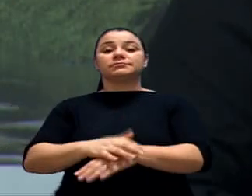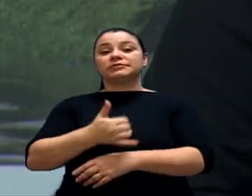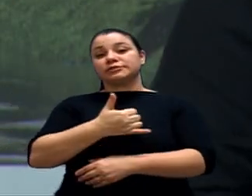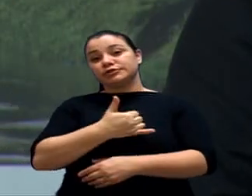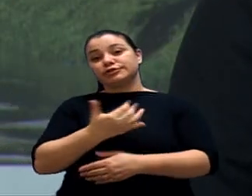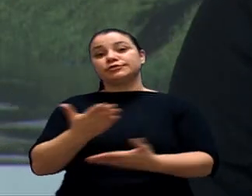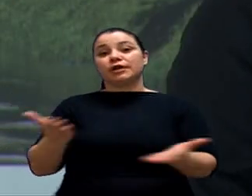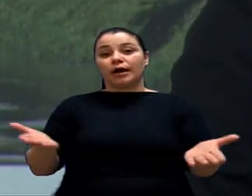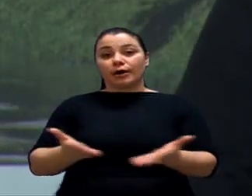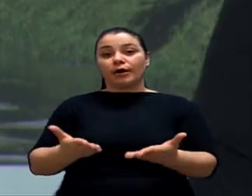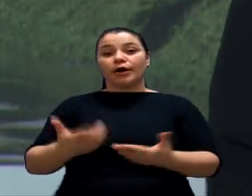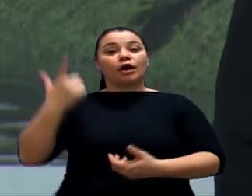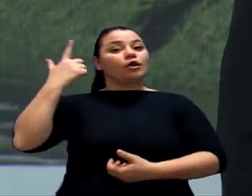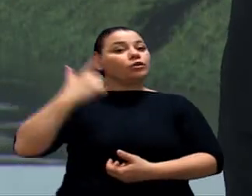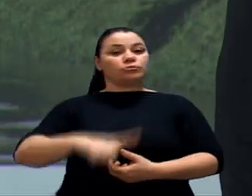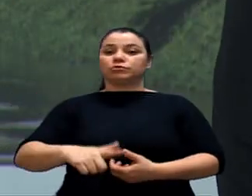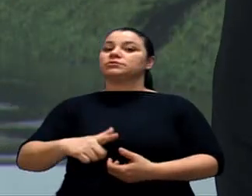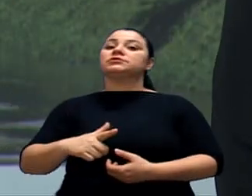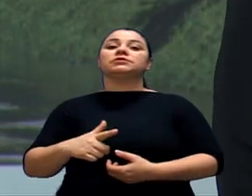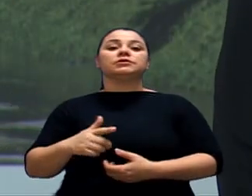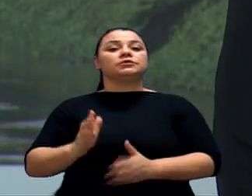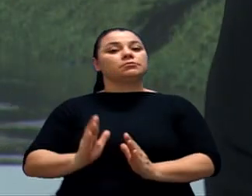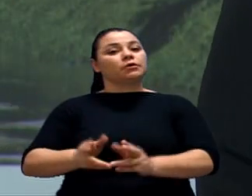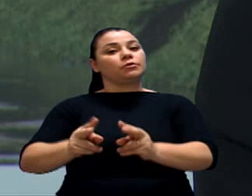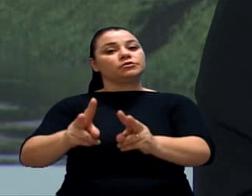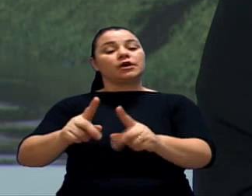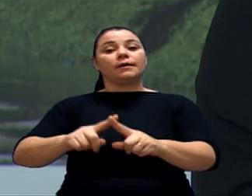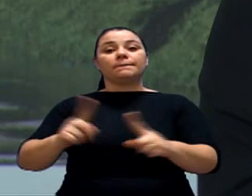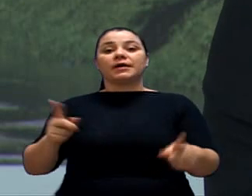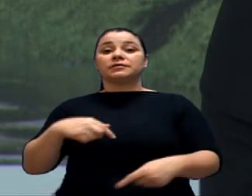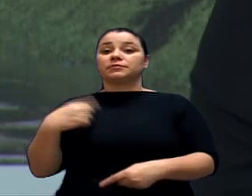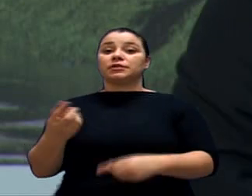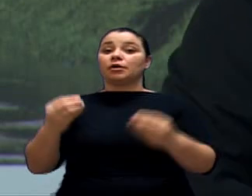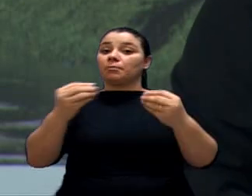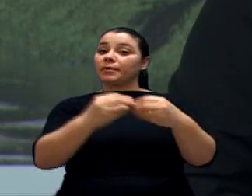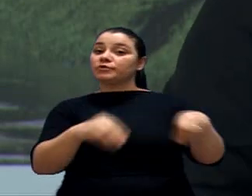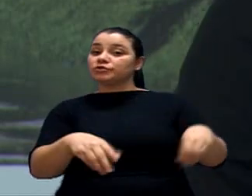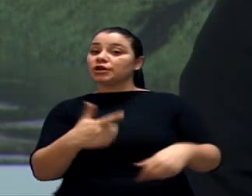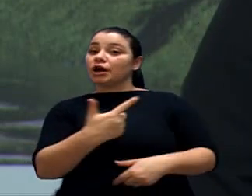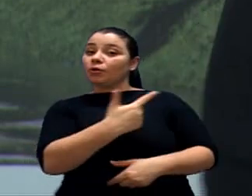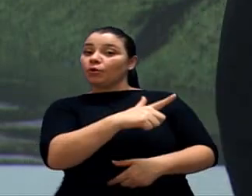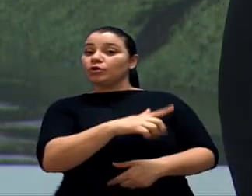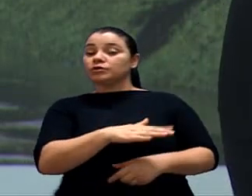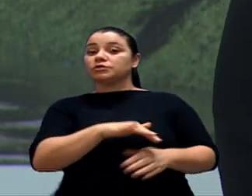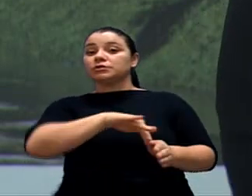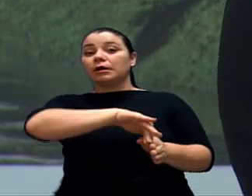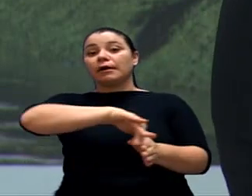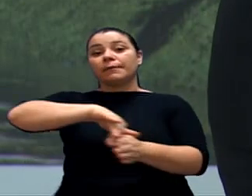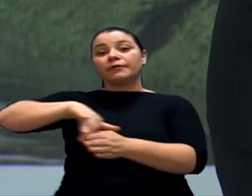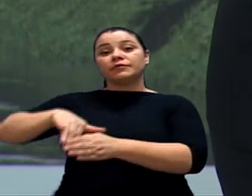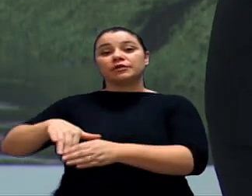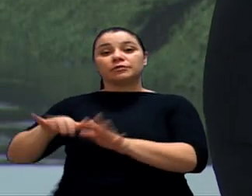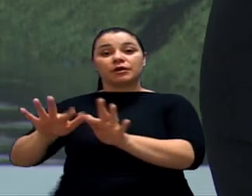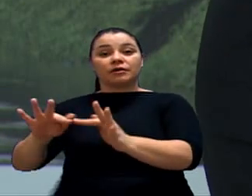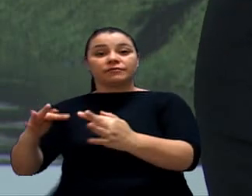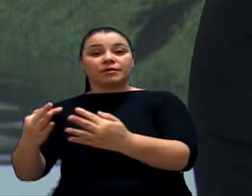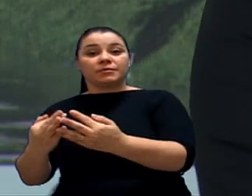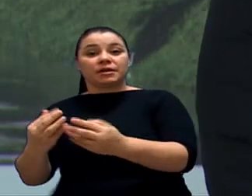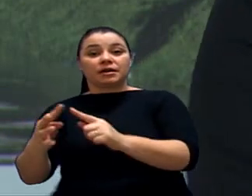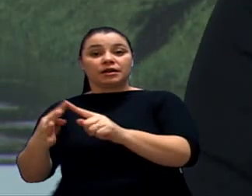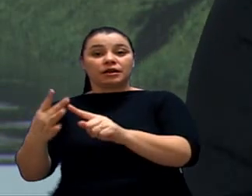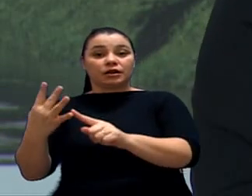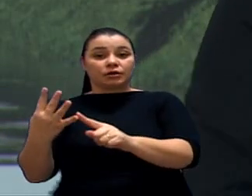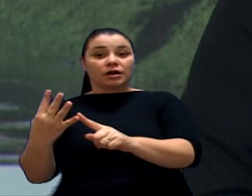infelizmente, nesse momento, não conseguimos regularizar. Mas, para não prejudicar os outros, retiramos 4 famílias ali,